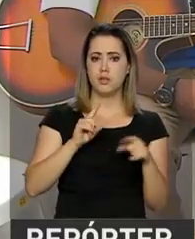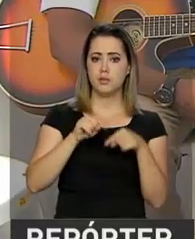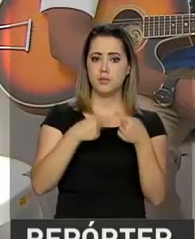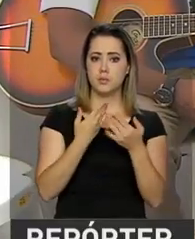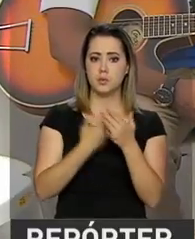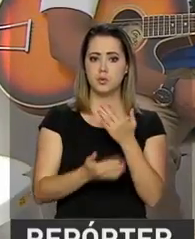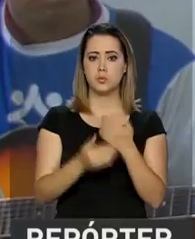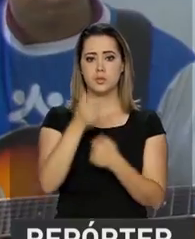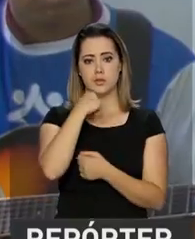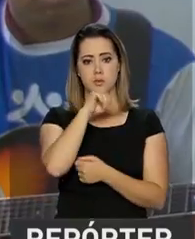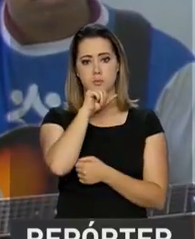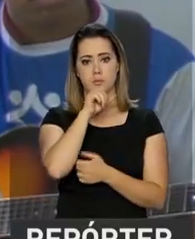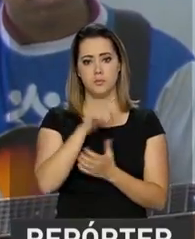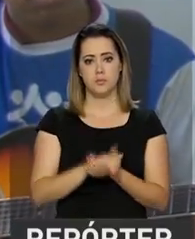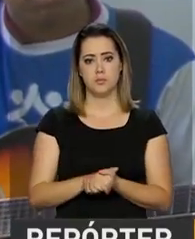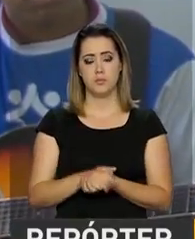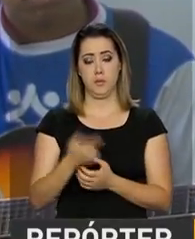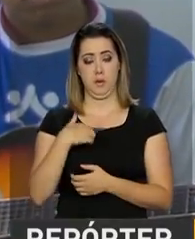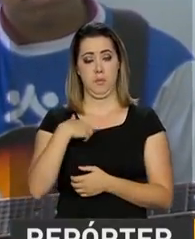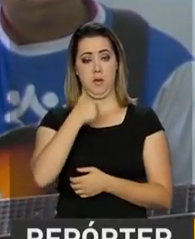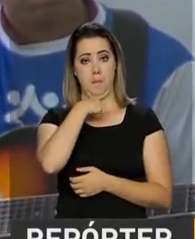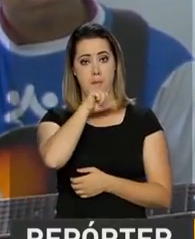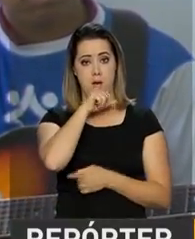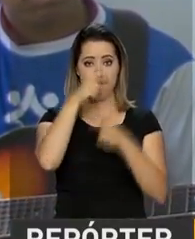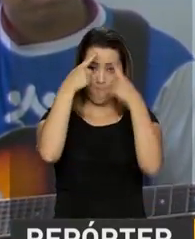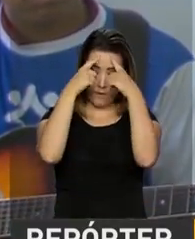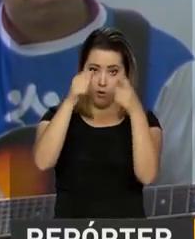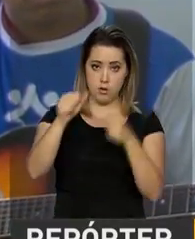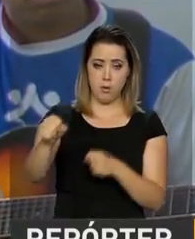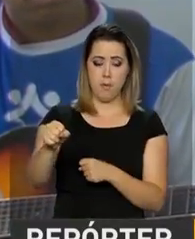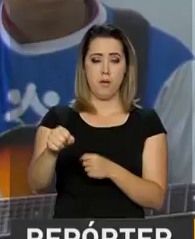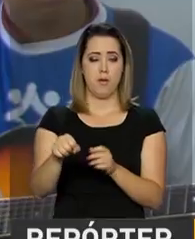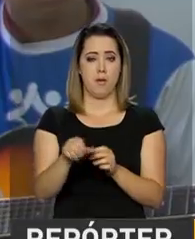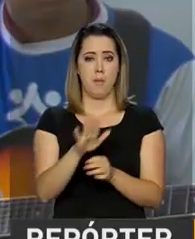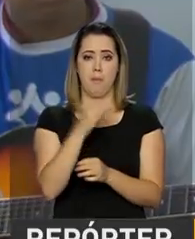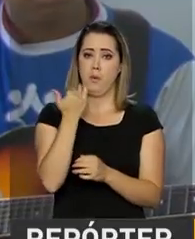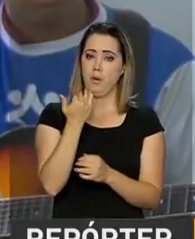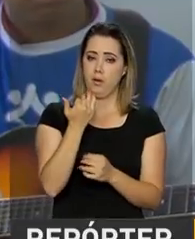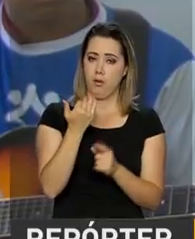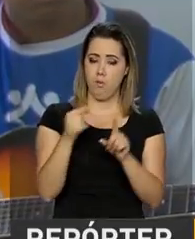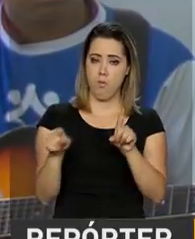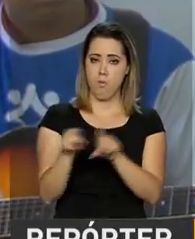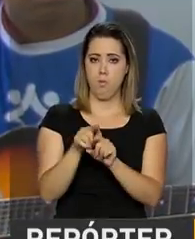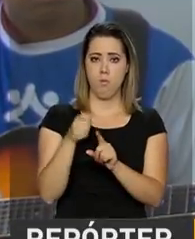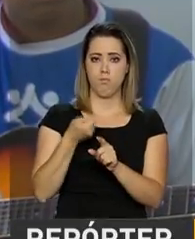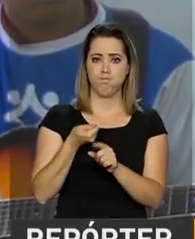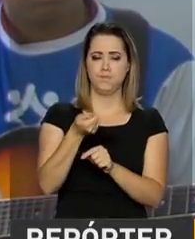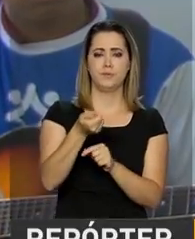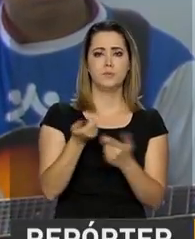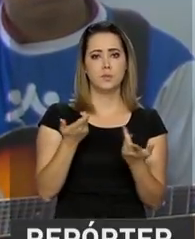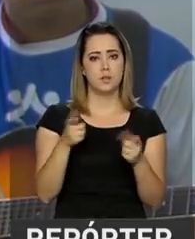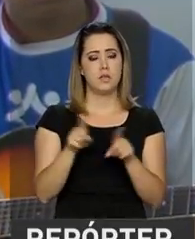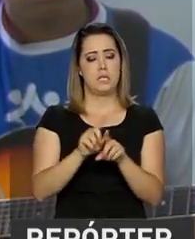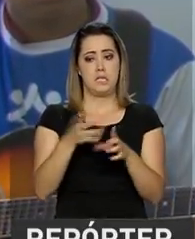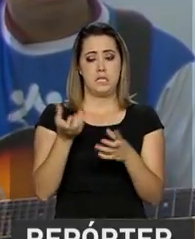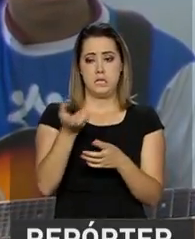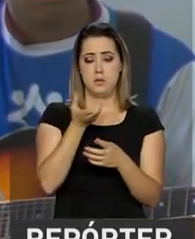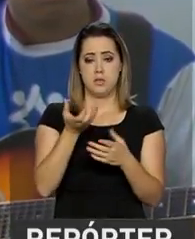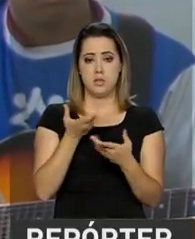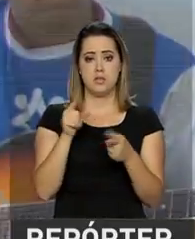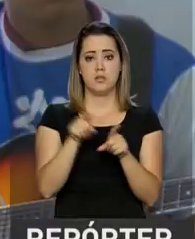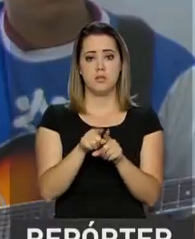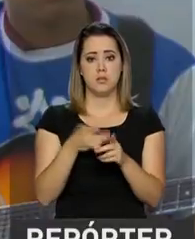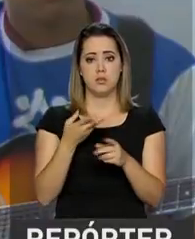de perder a mãe. Ela foi assassinada e daí eu comecei, né, a me querer se apegar em alguma coisa. O que eu me apeguei